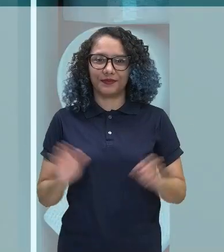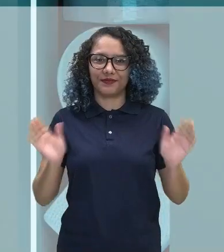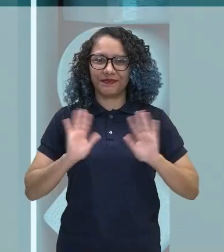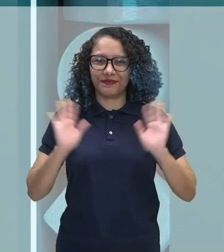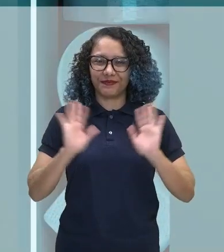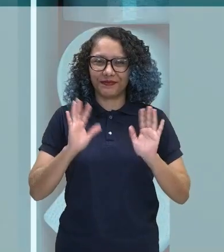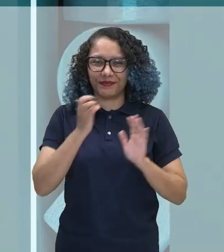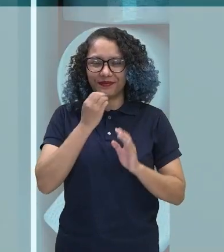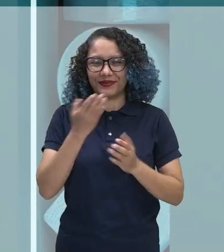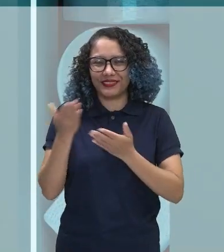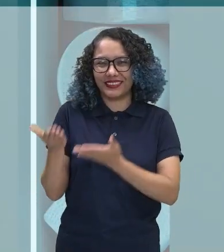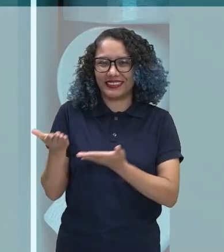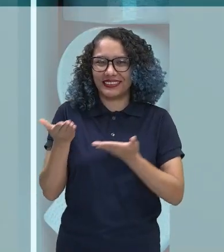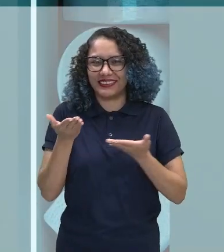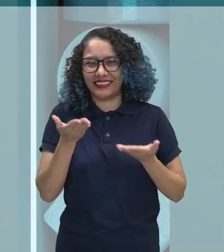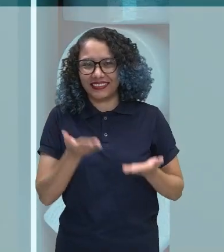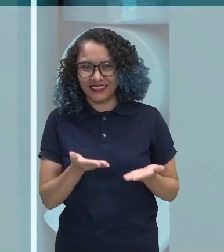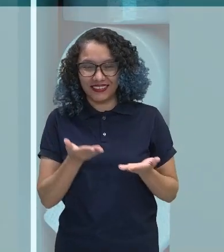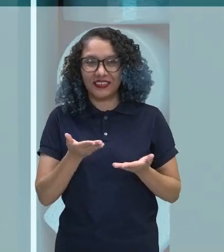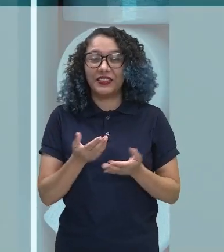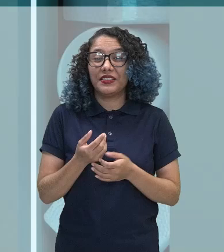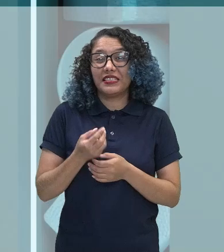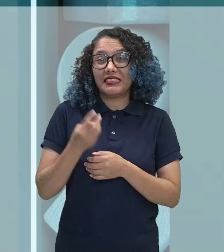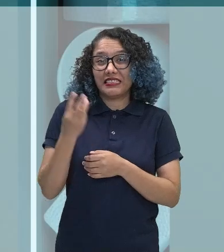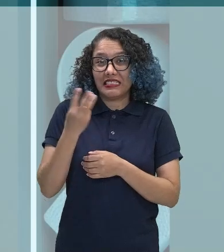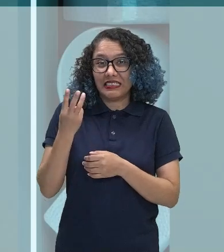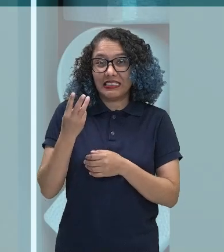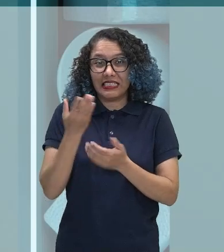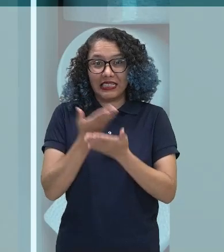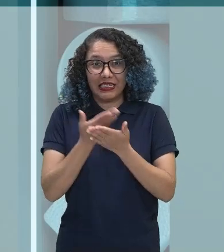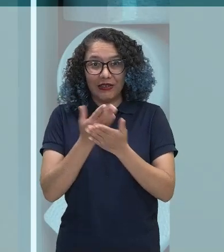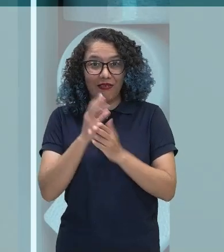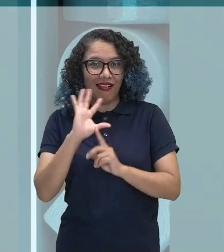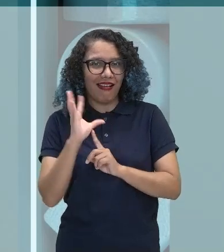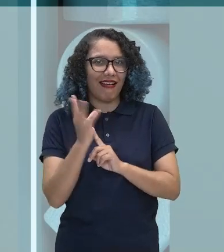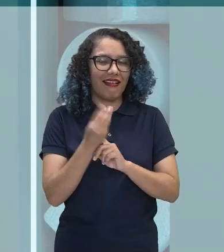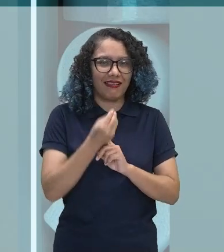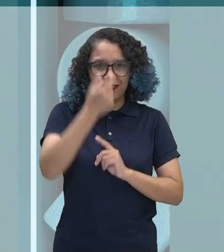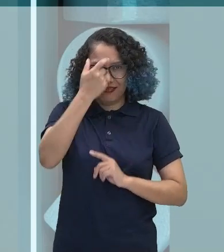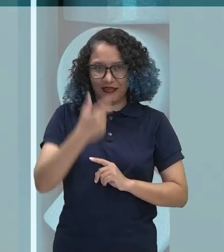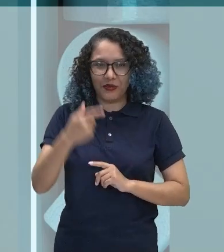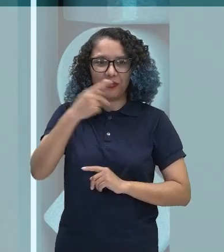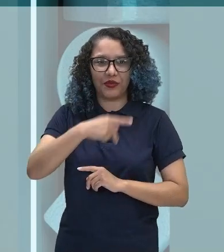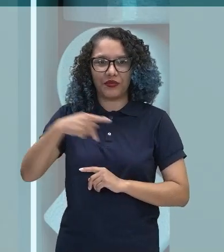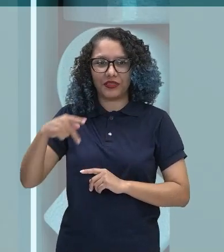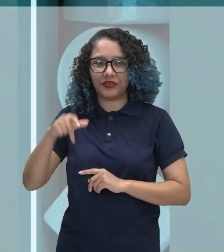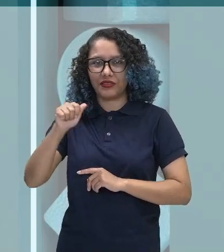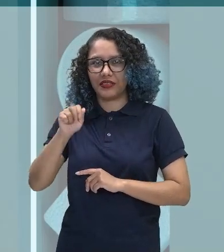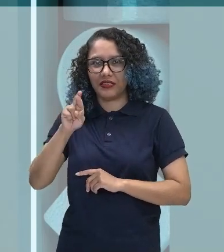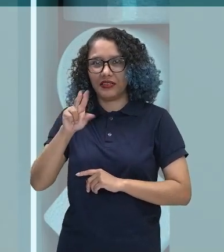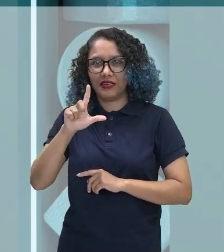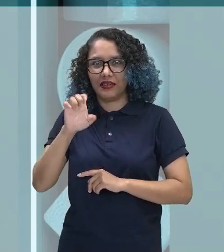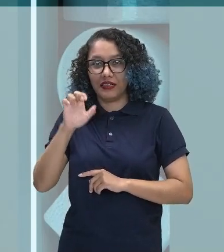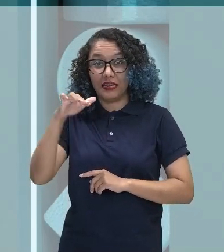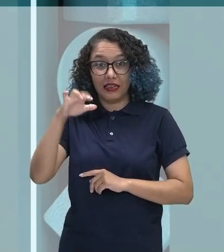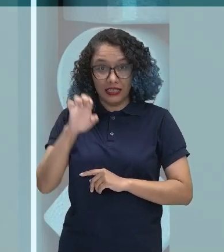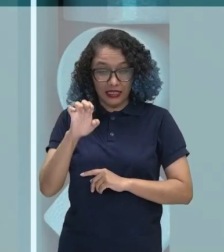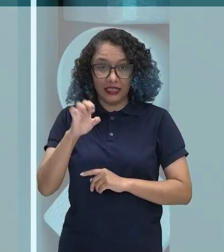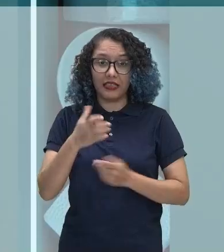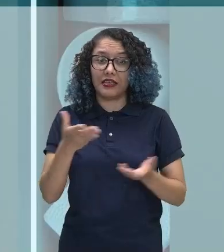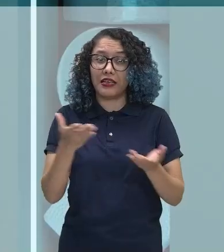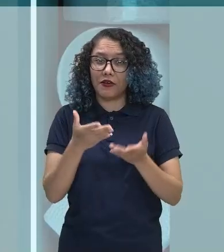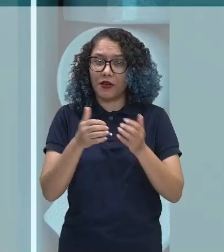Olá, sejam muito bem-vindos à terceira aula de artes. Eu sou a professora Arlene Azulay e